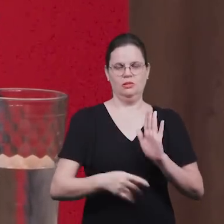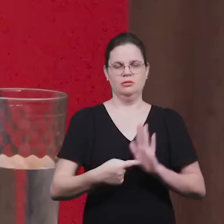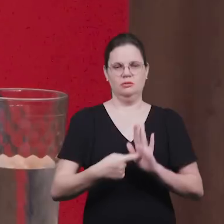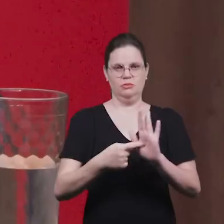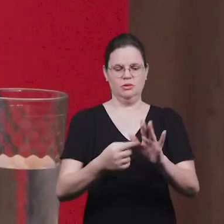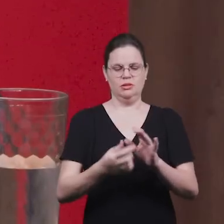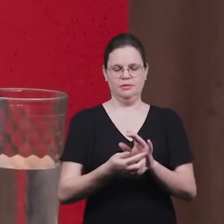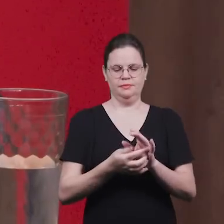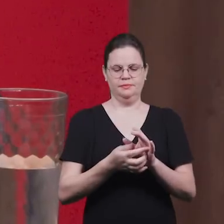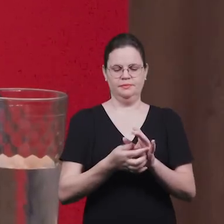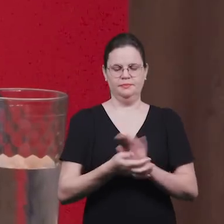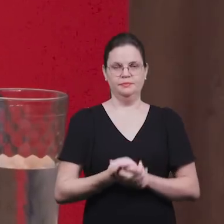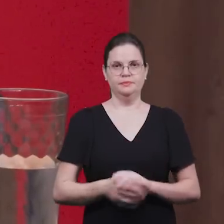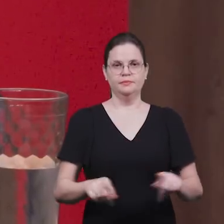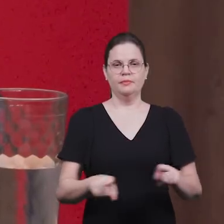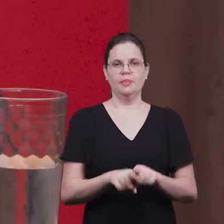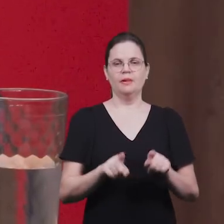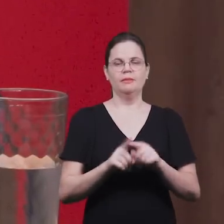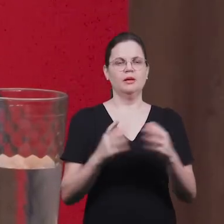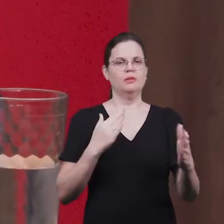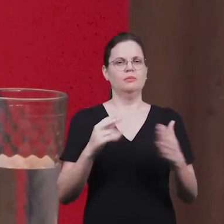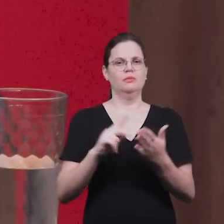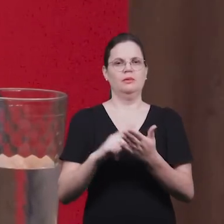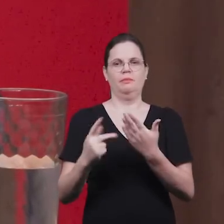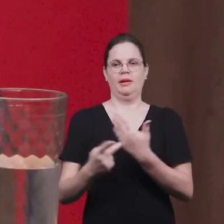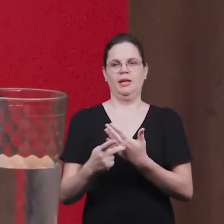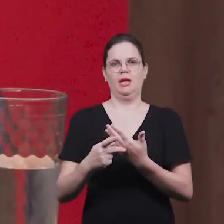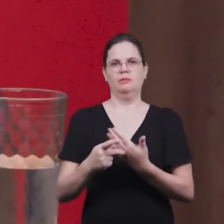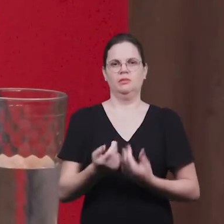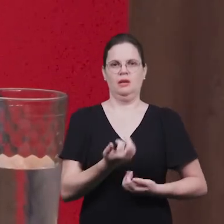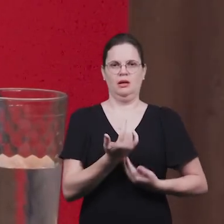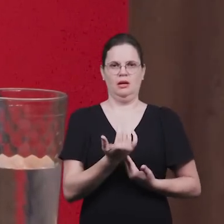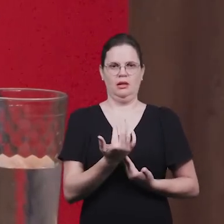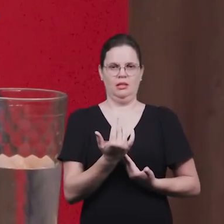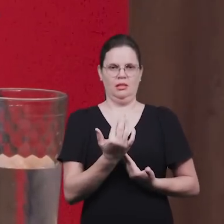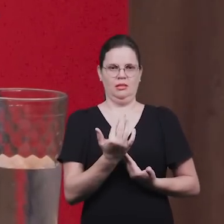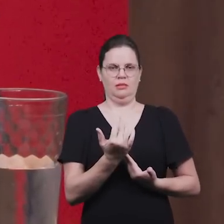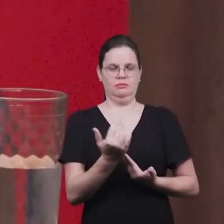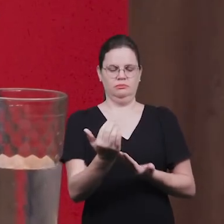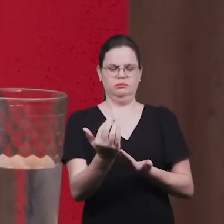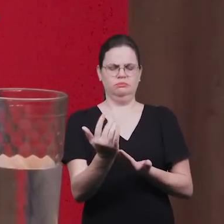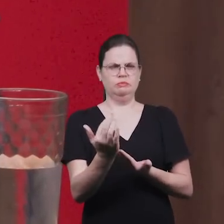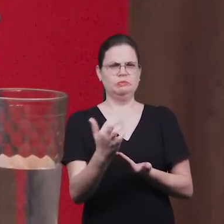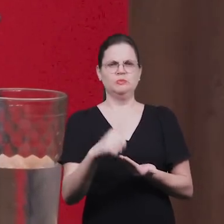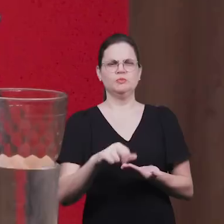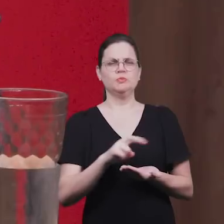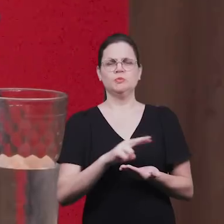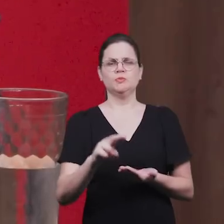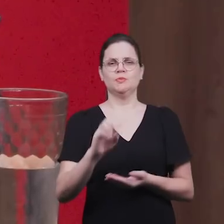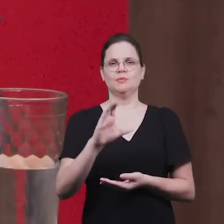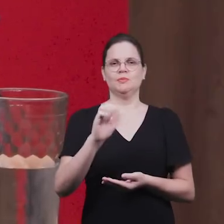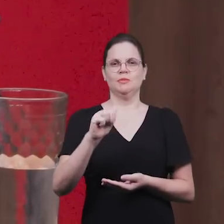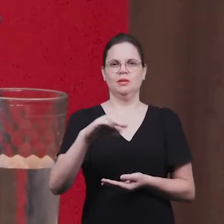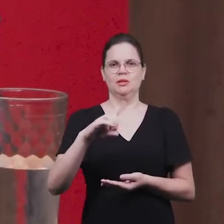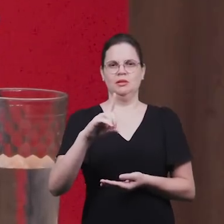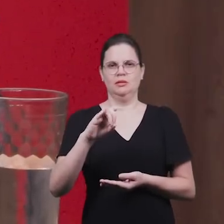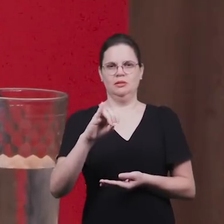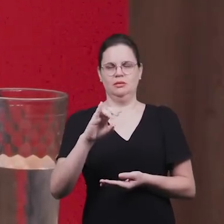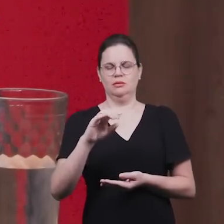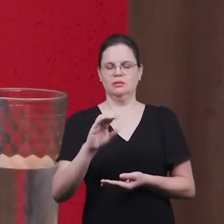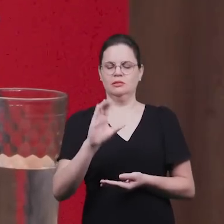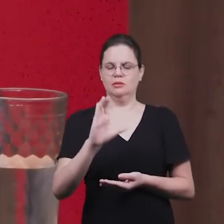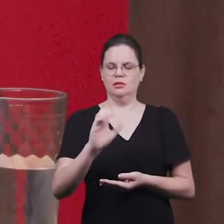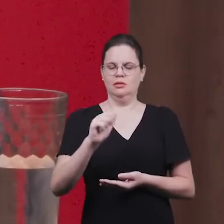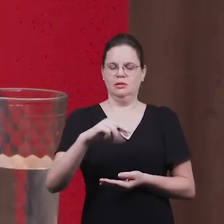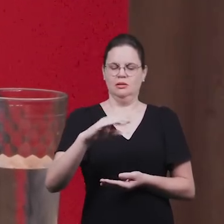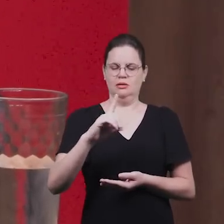citei e aquela parábola da candeia que está muito ligado a essa experiência. Vou voltar para